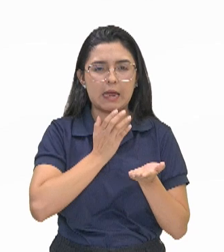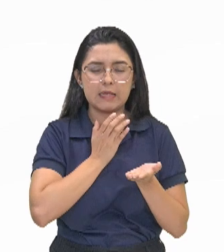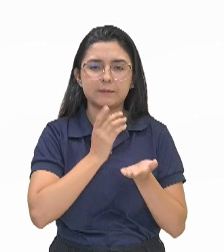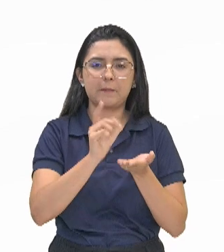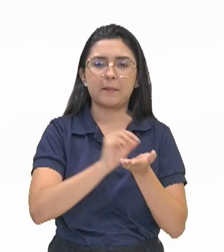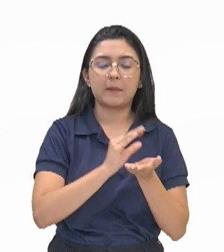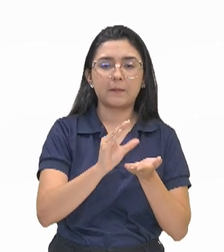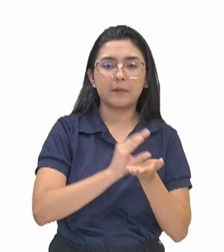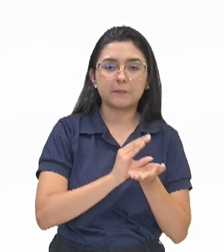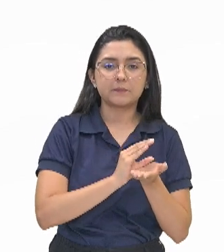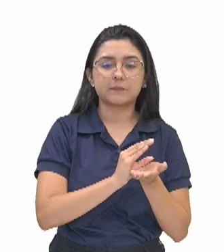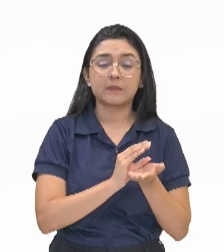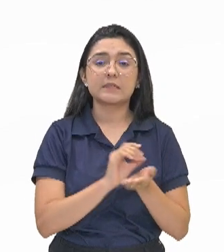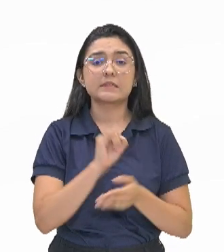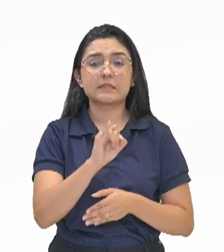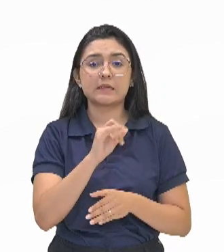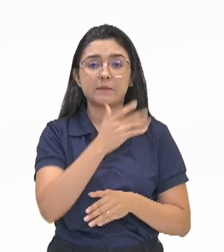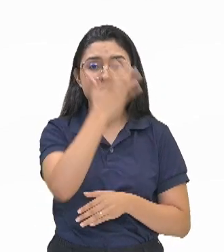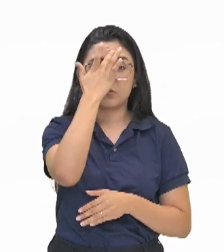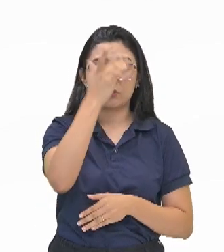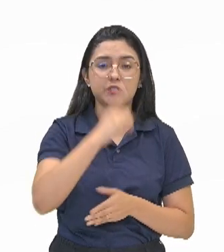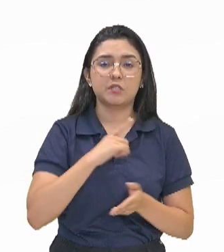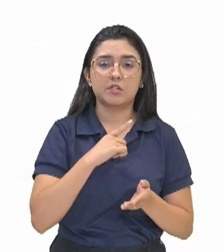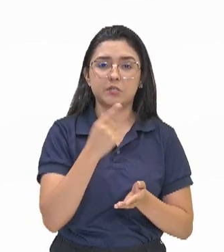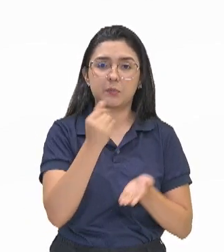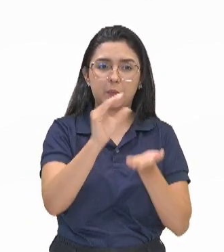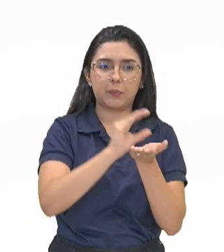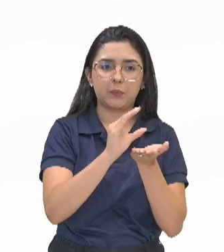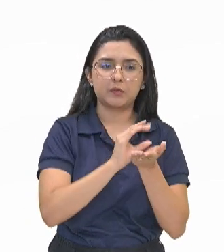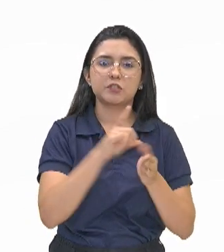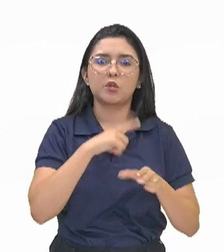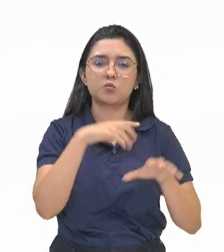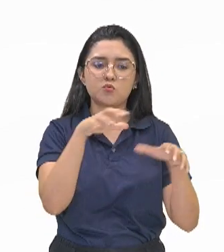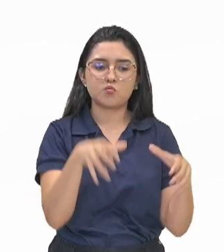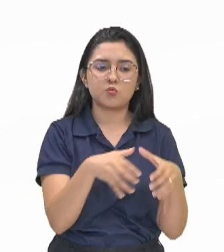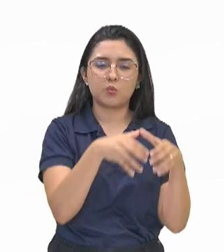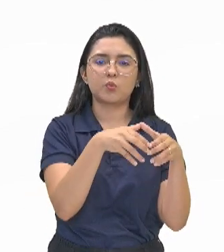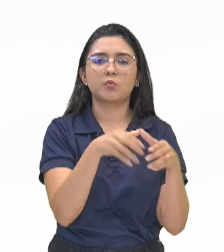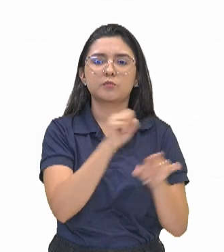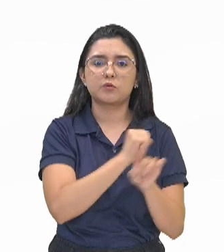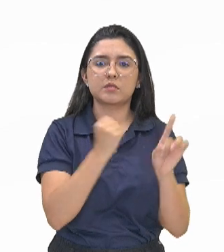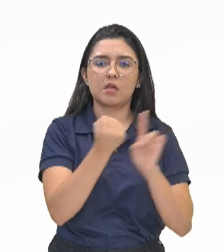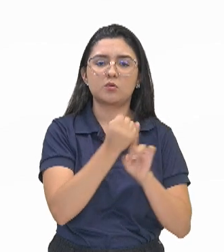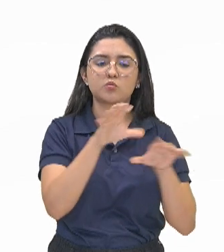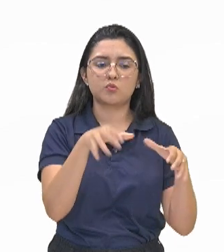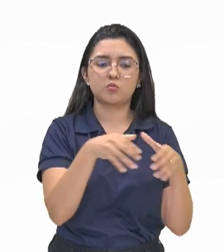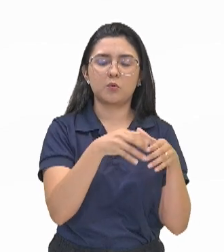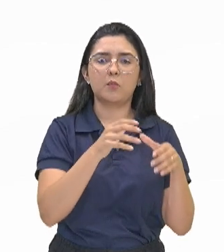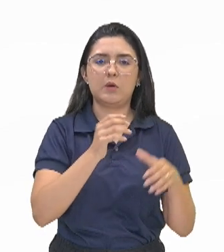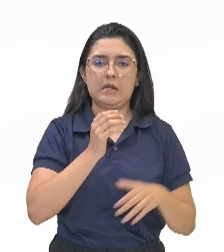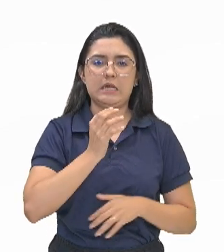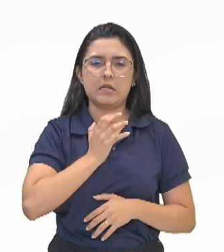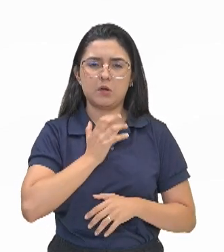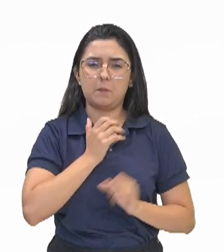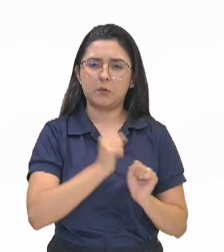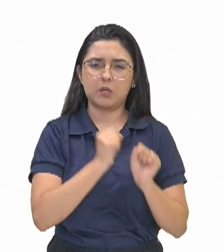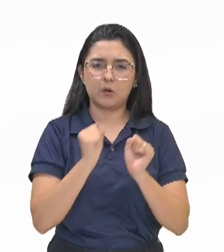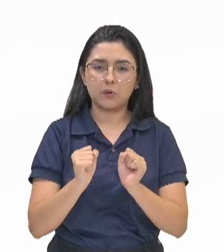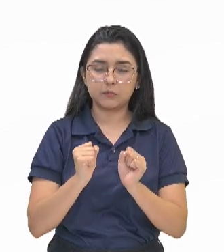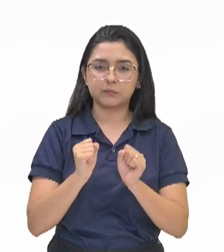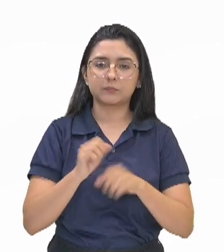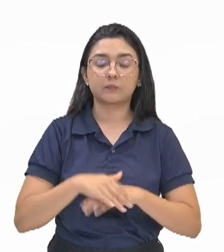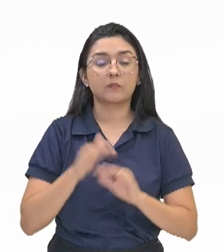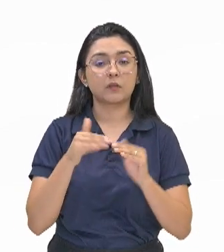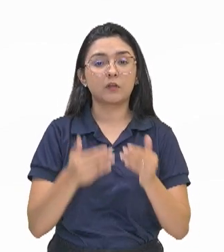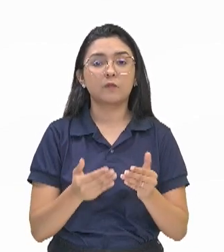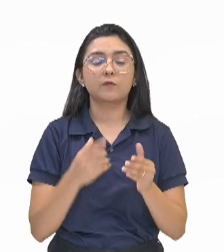aqueles que acumulavam mais riquezas começaram a fazer uma classe social alta, dos ricos, né, dos poderosos. E aí foram